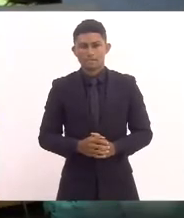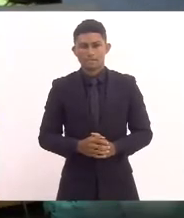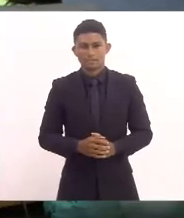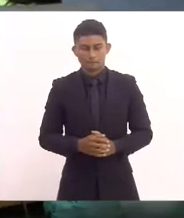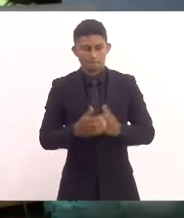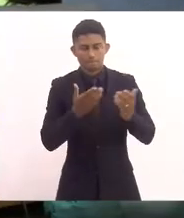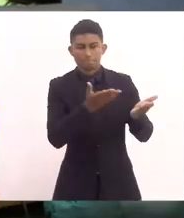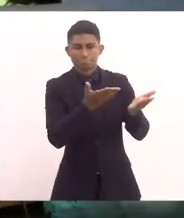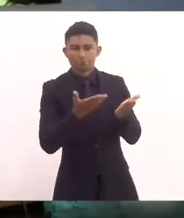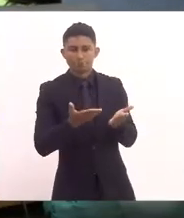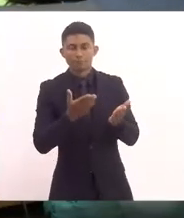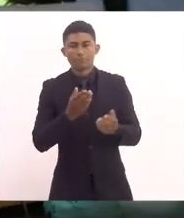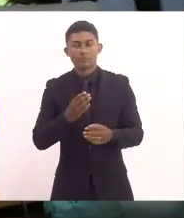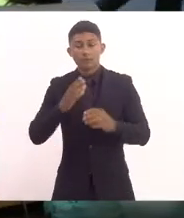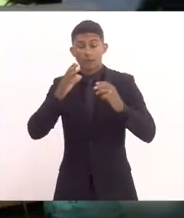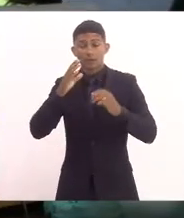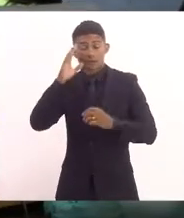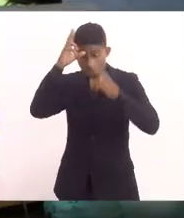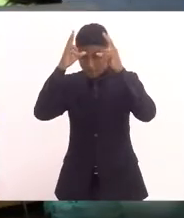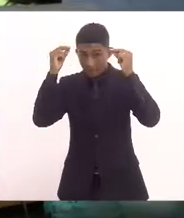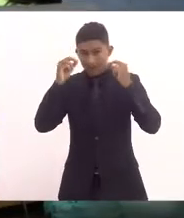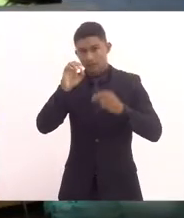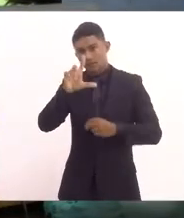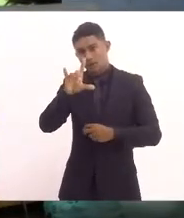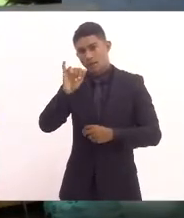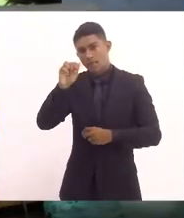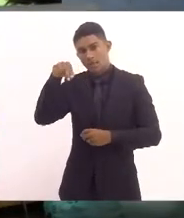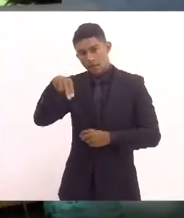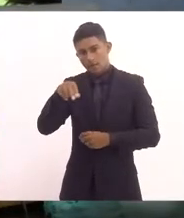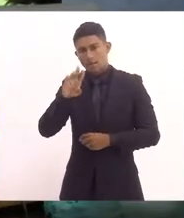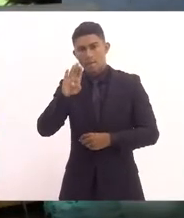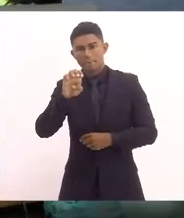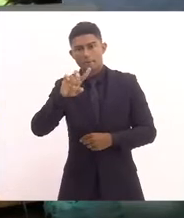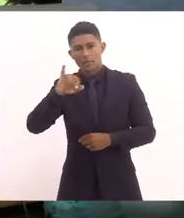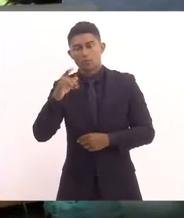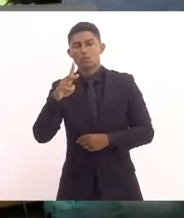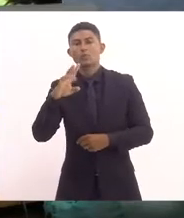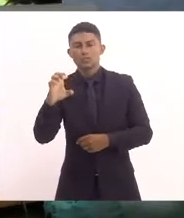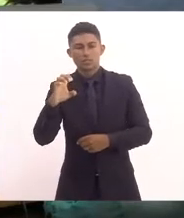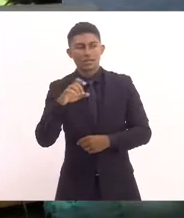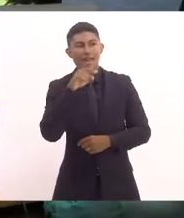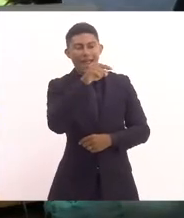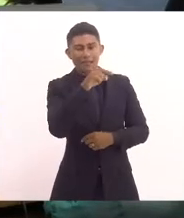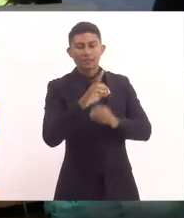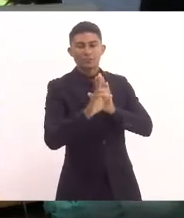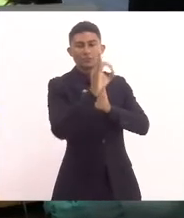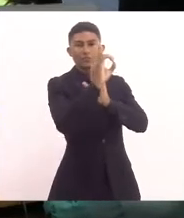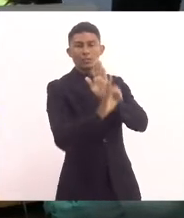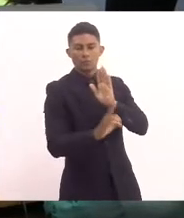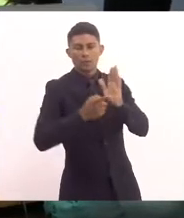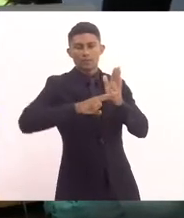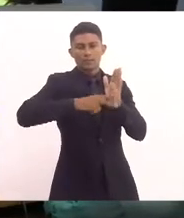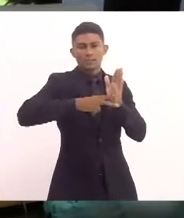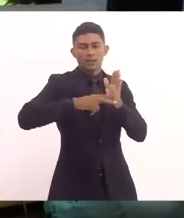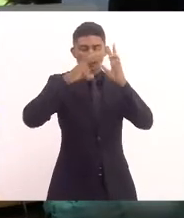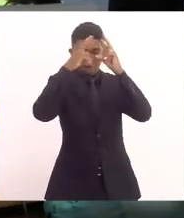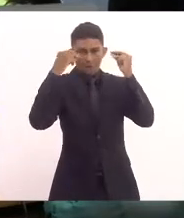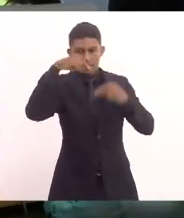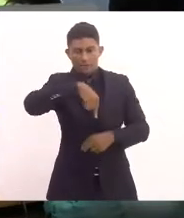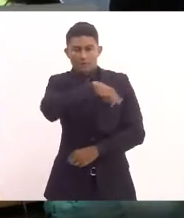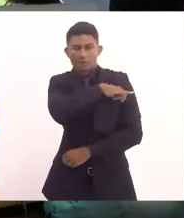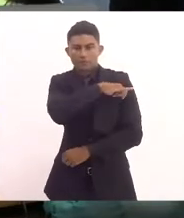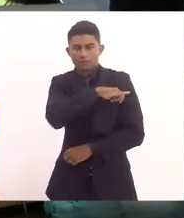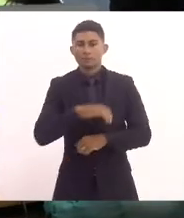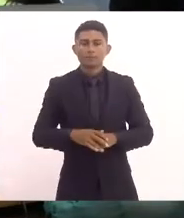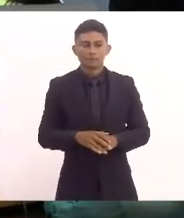Convido a enfermeira Lilian Bellucci, diretora do Sindicato dos Enfermeiros do Estado do Rio de Janeiro, neste